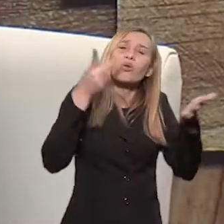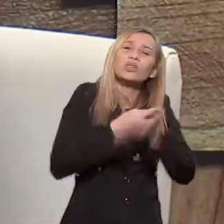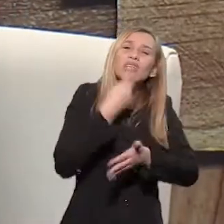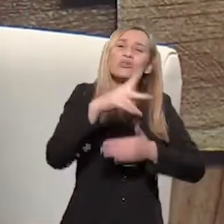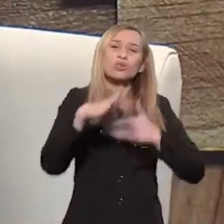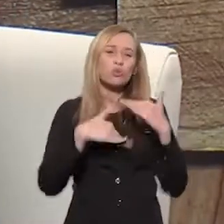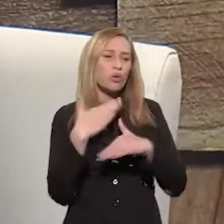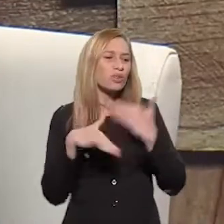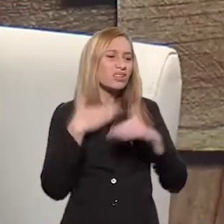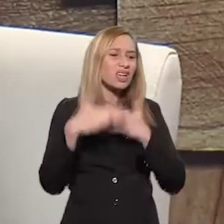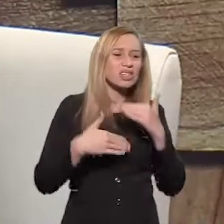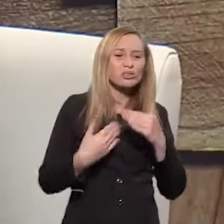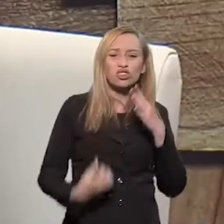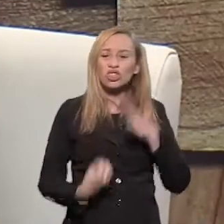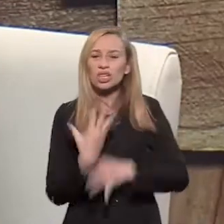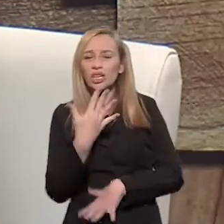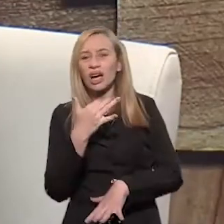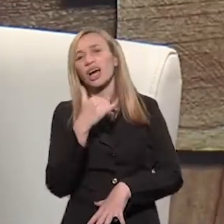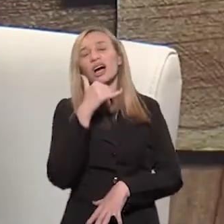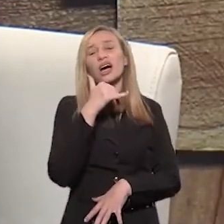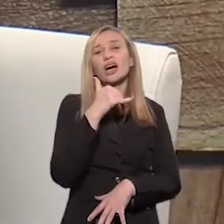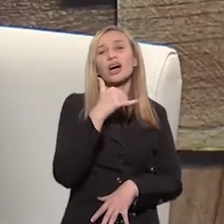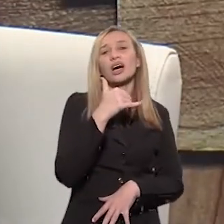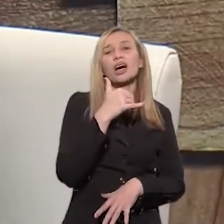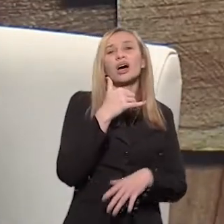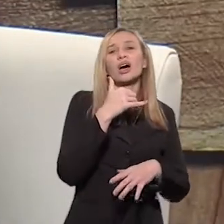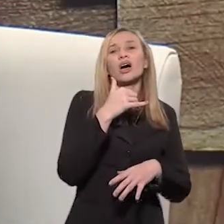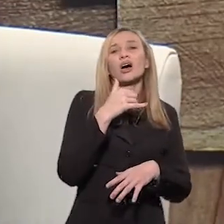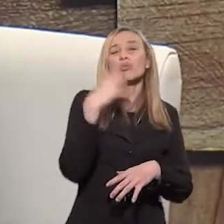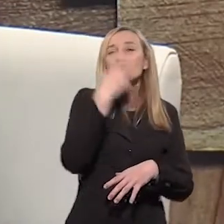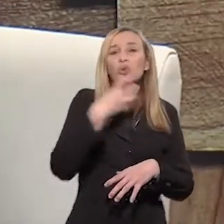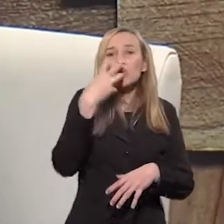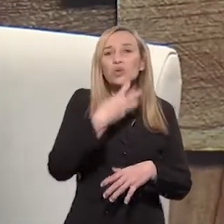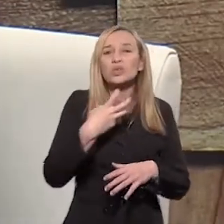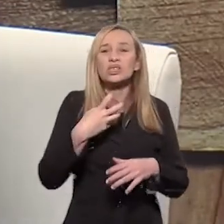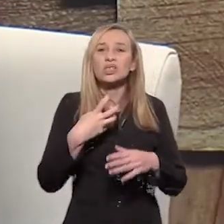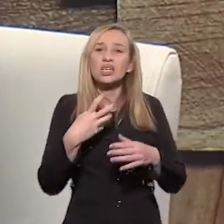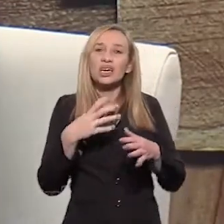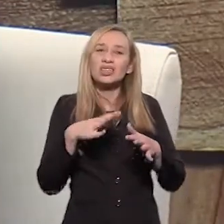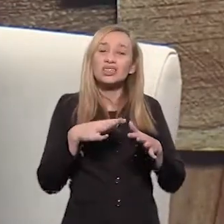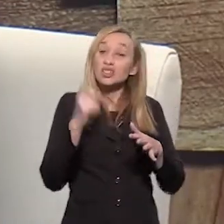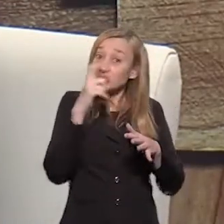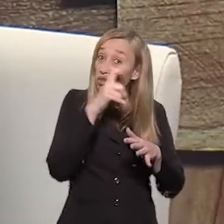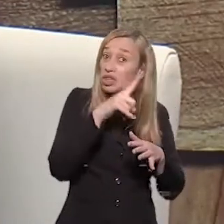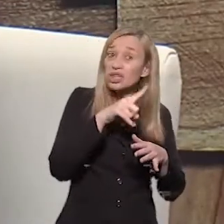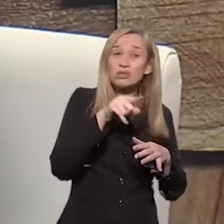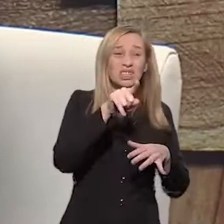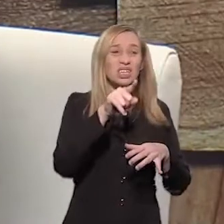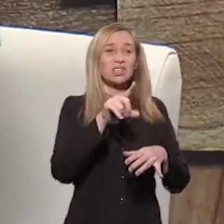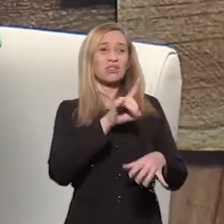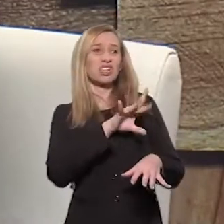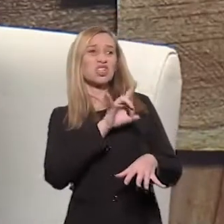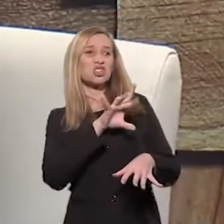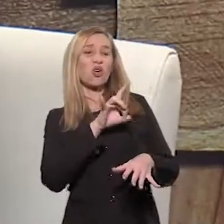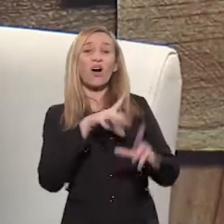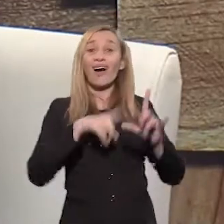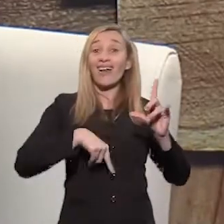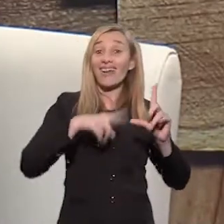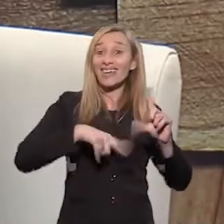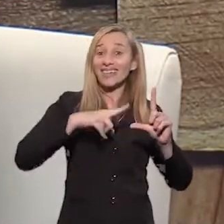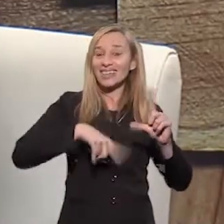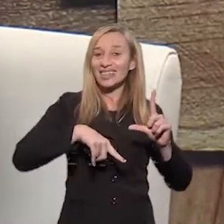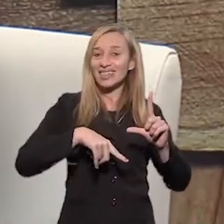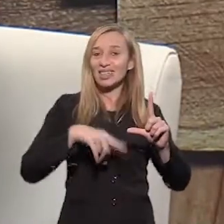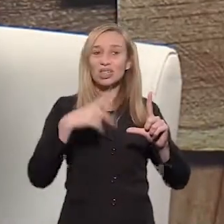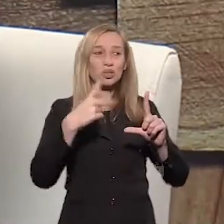como acontece o seu processo de composição que é tão complexo, que é tão elaborado, porque você não faz só